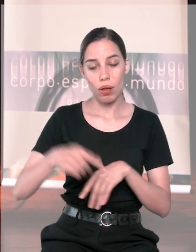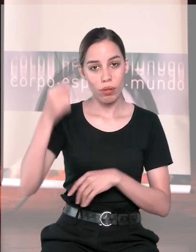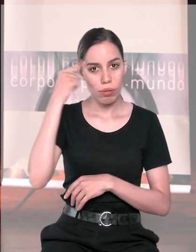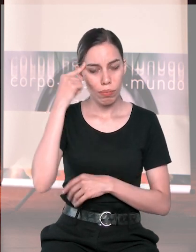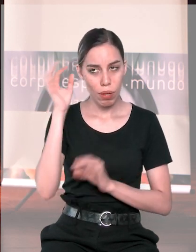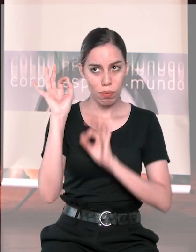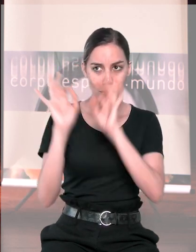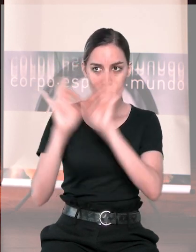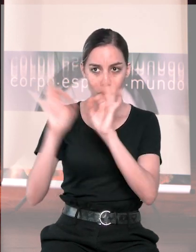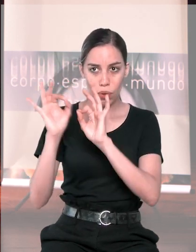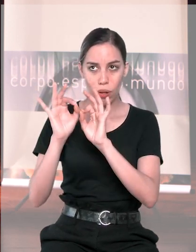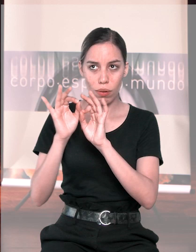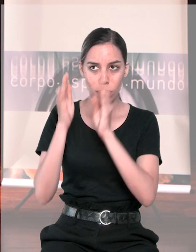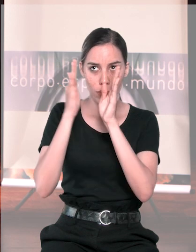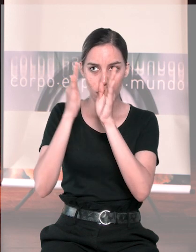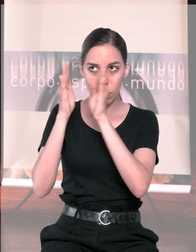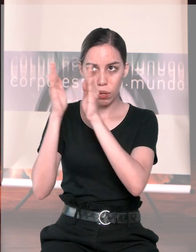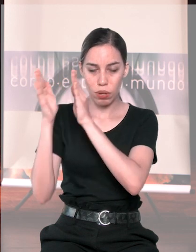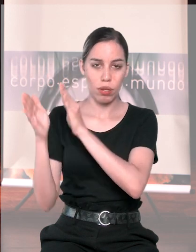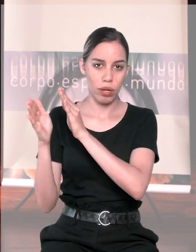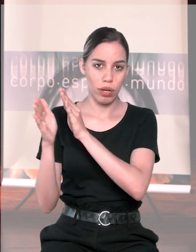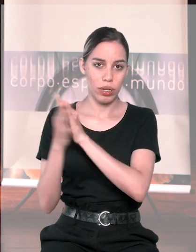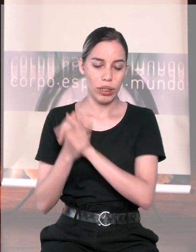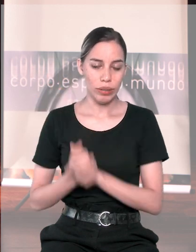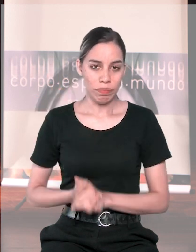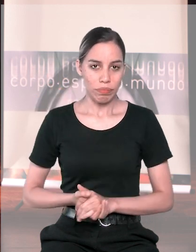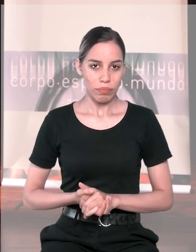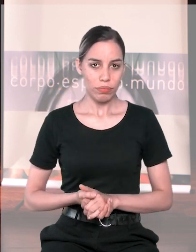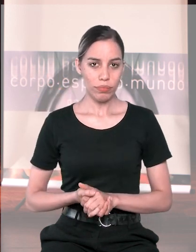sensibilidade que se organiza em cada um dos seus campos sensíveis.